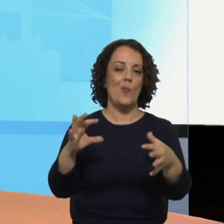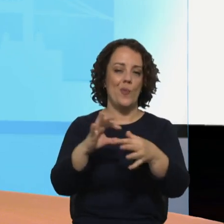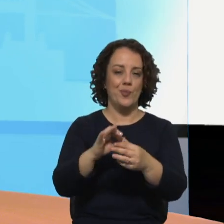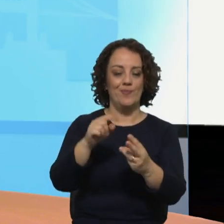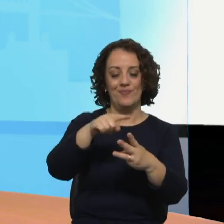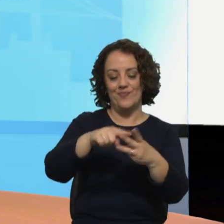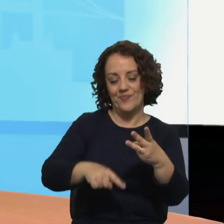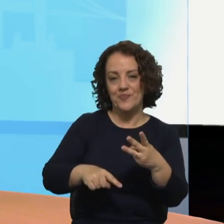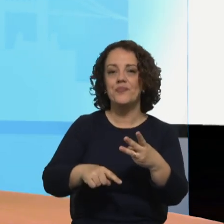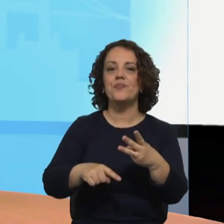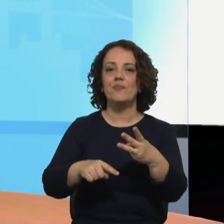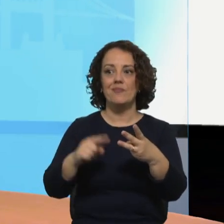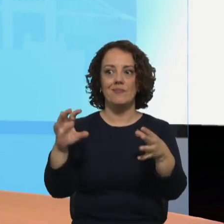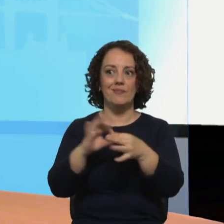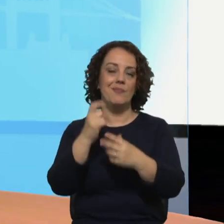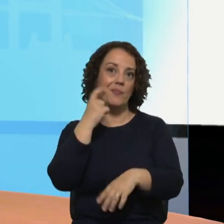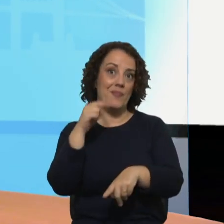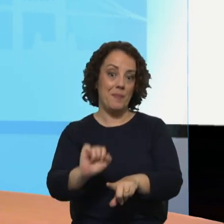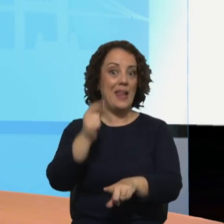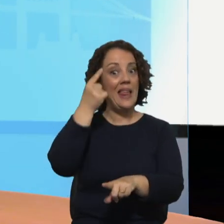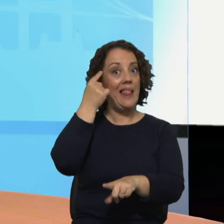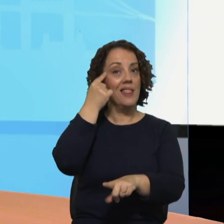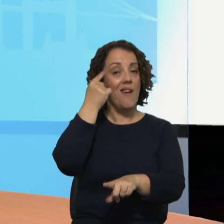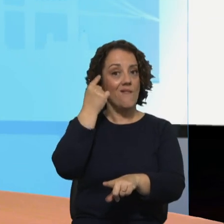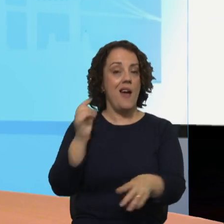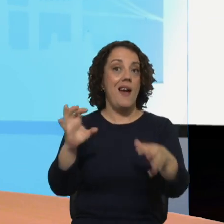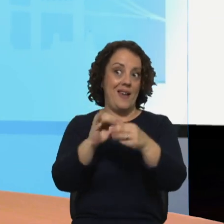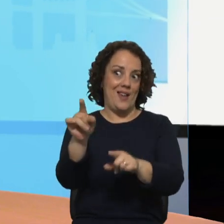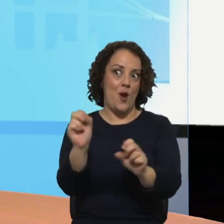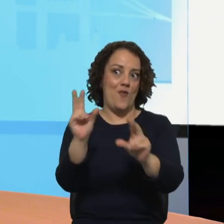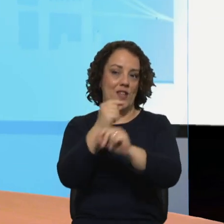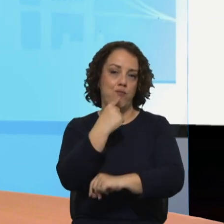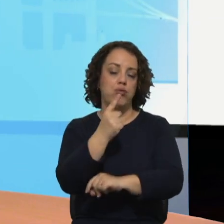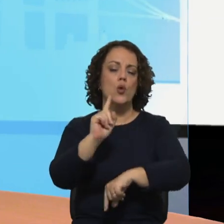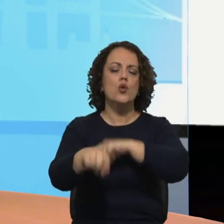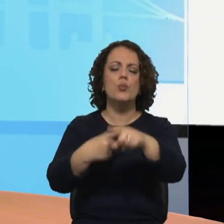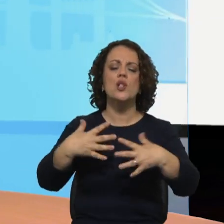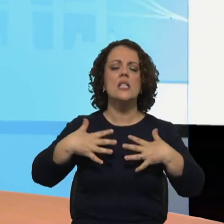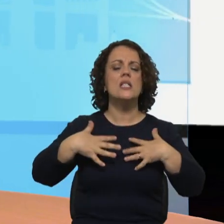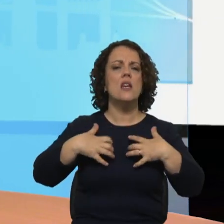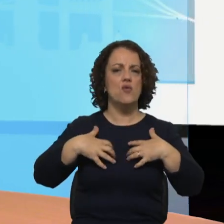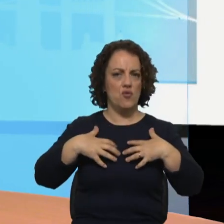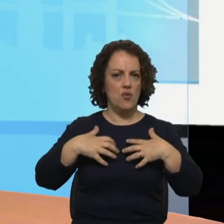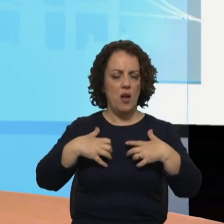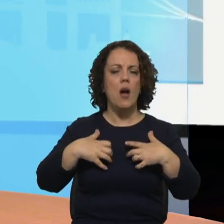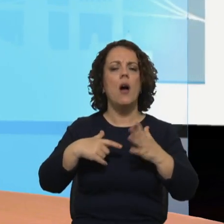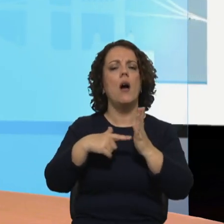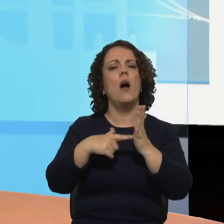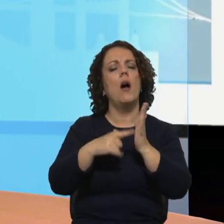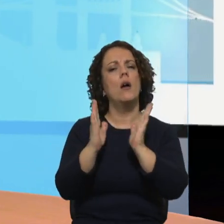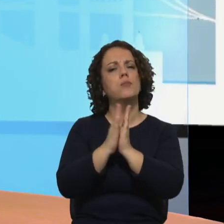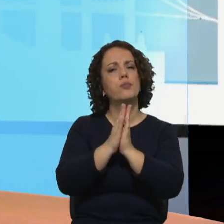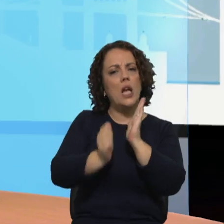A quinta-feira são estas 3 novidades de que falou. Depois, na sexta-feira, qual é a proposta da liturgia